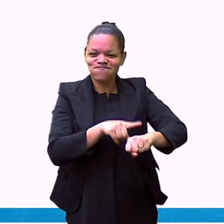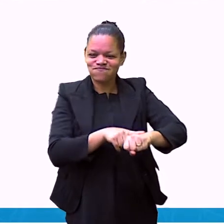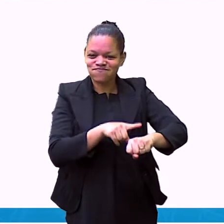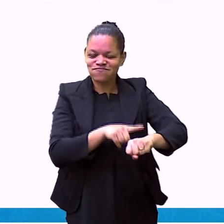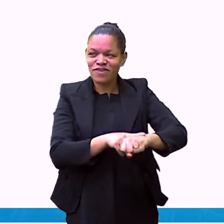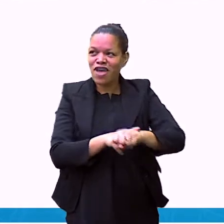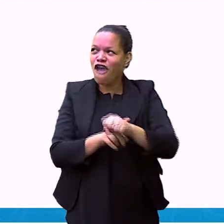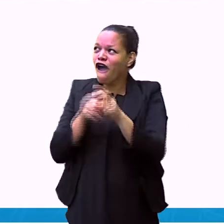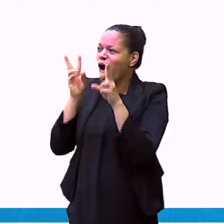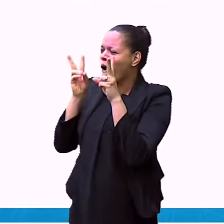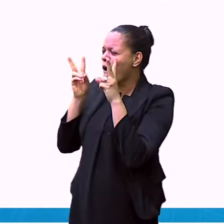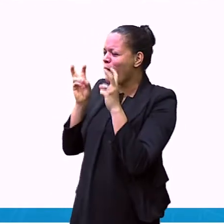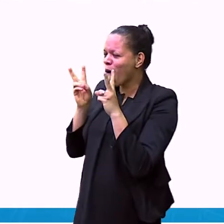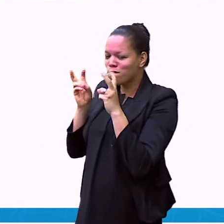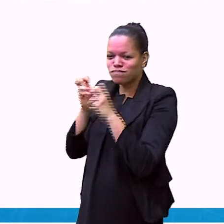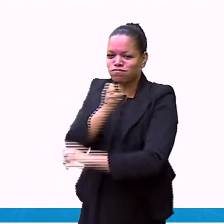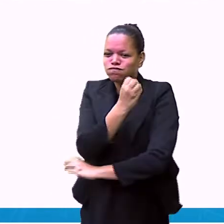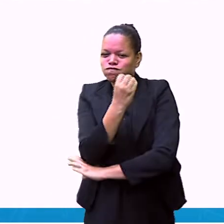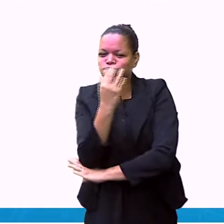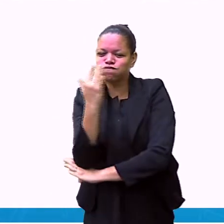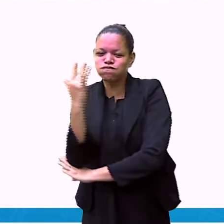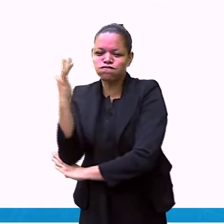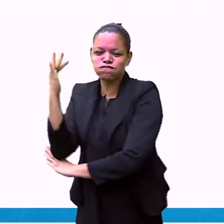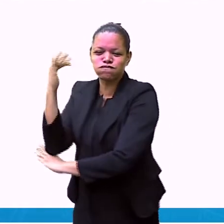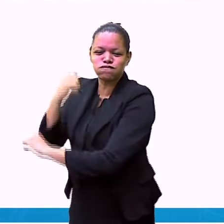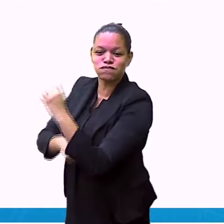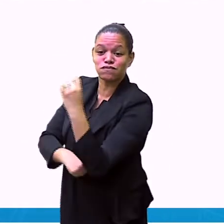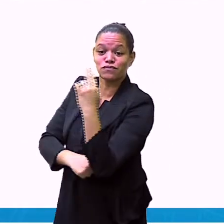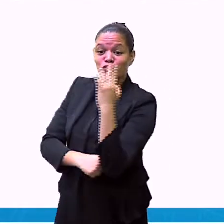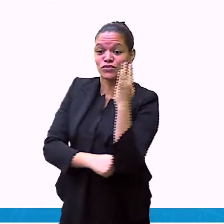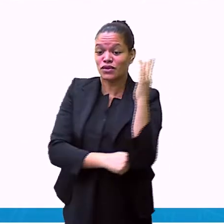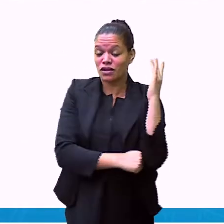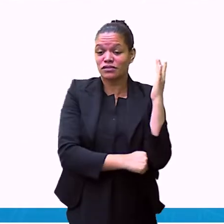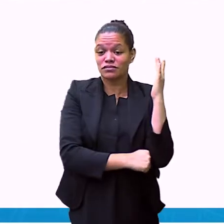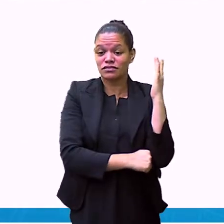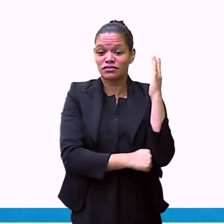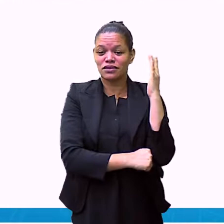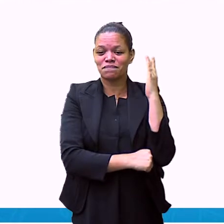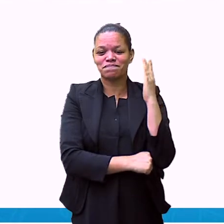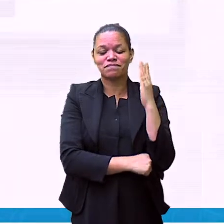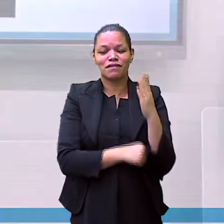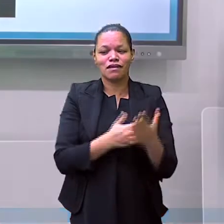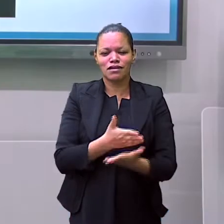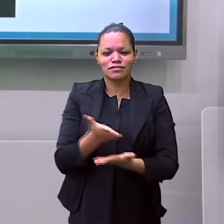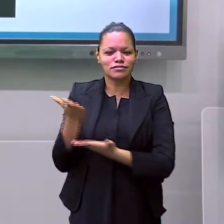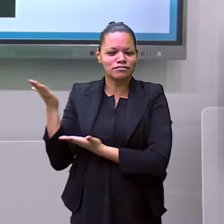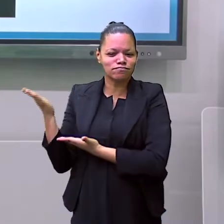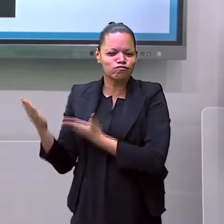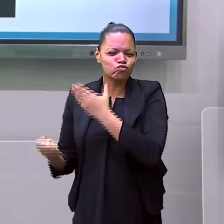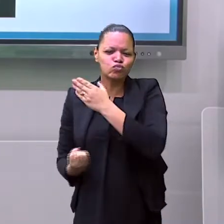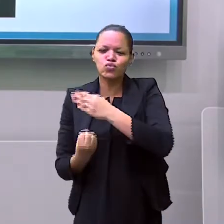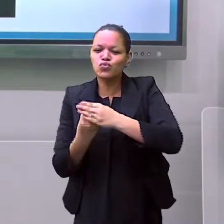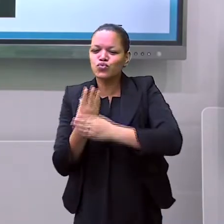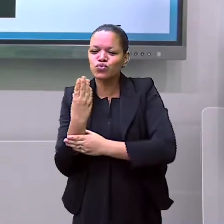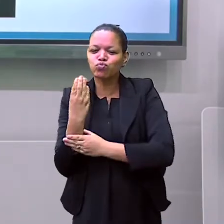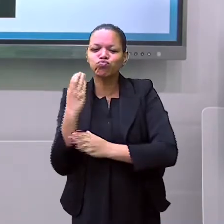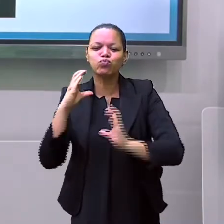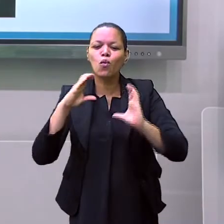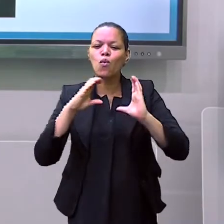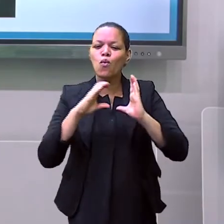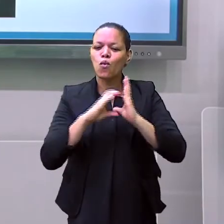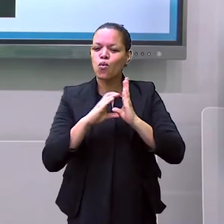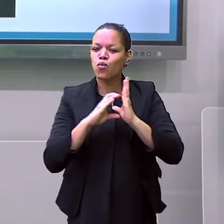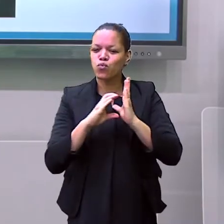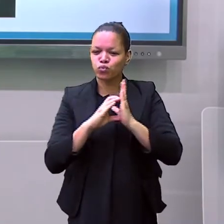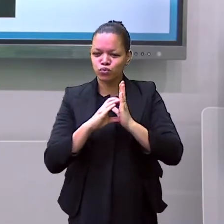foram criados os conceitos de dia, noite, hora, semana e ano.